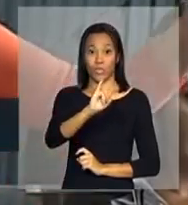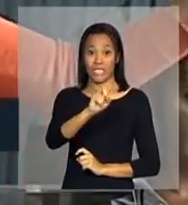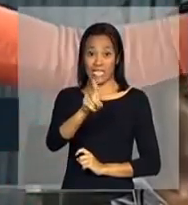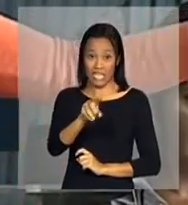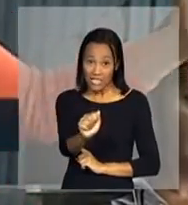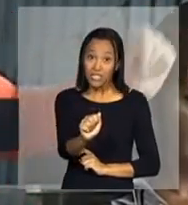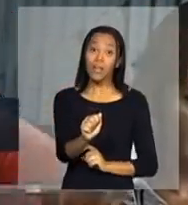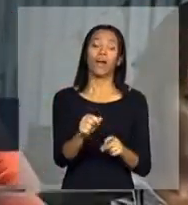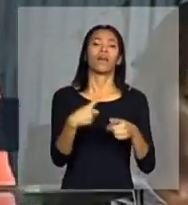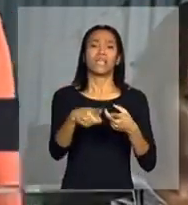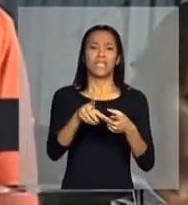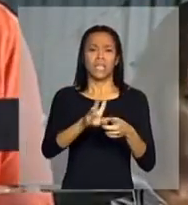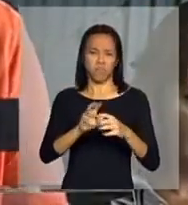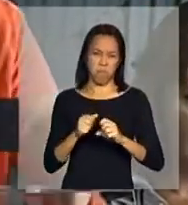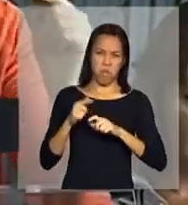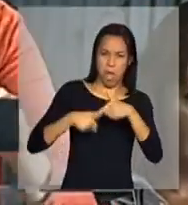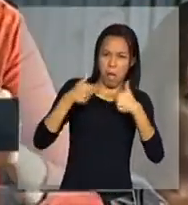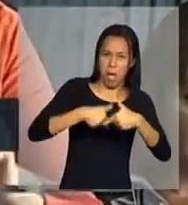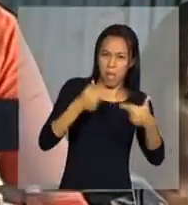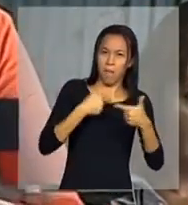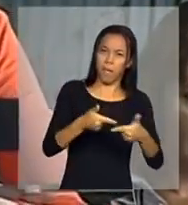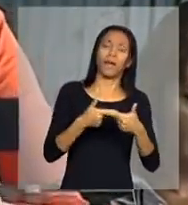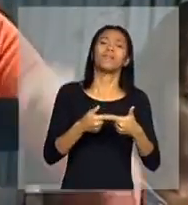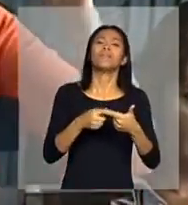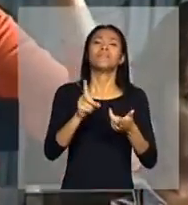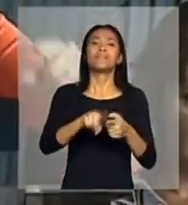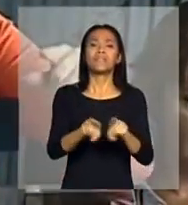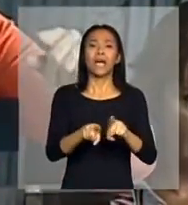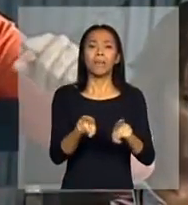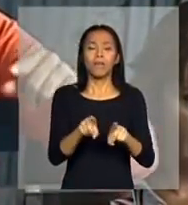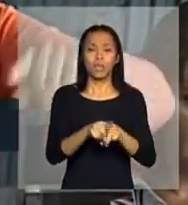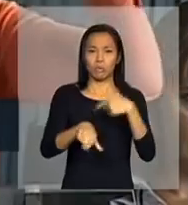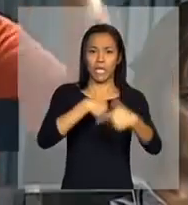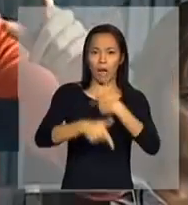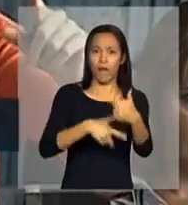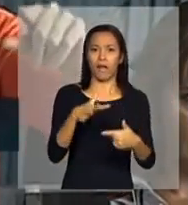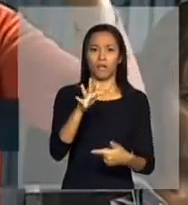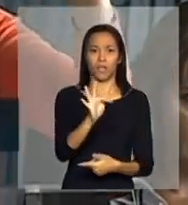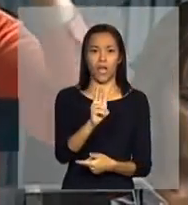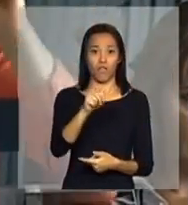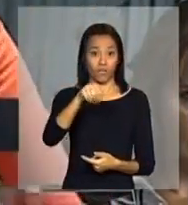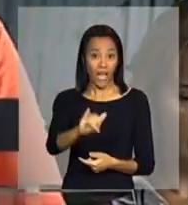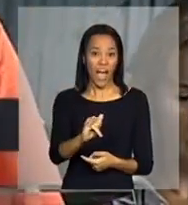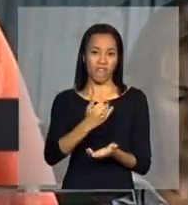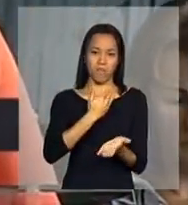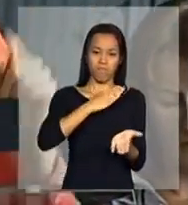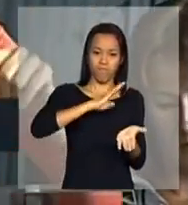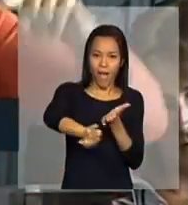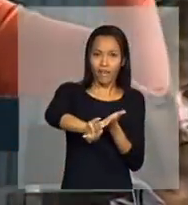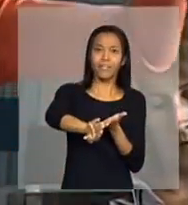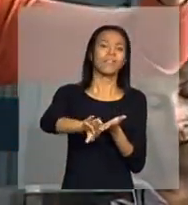pela força e o trabalho da FUNAI, que foi revogada por uma nova interpretação justa e de direitos